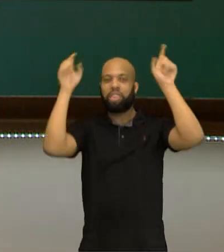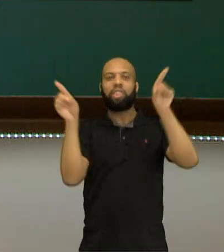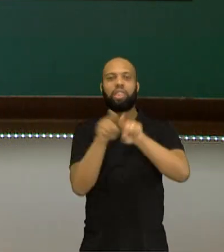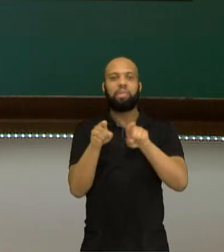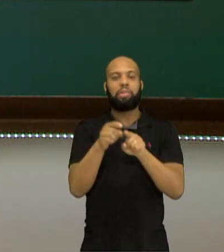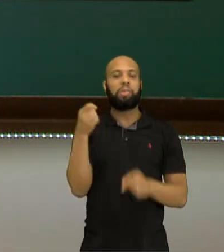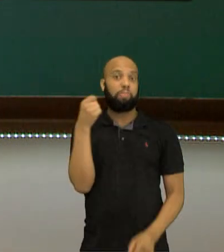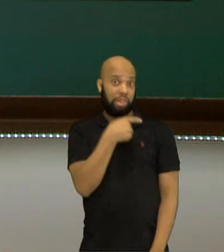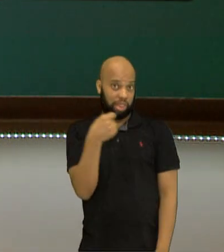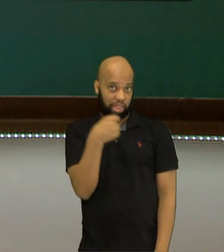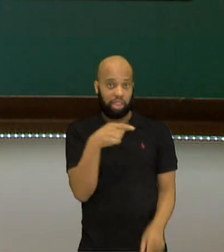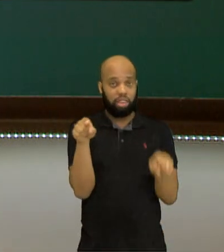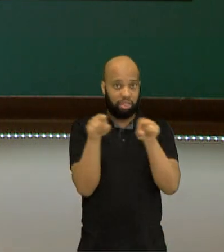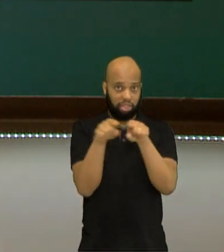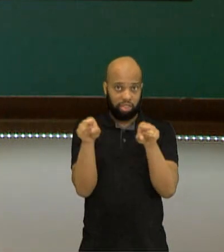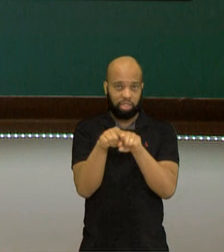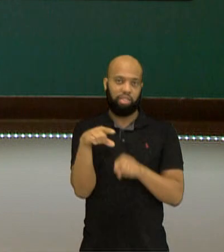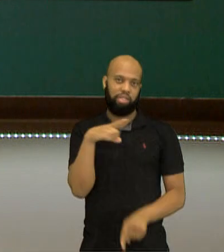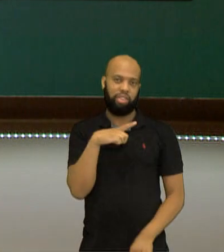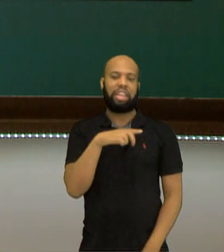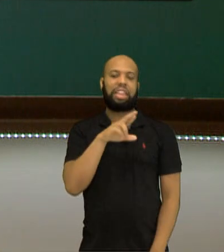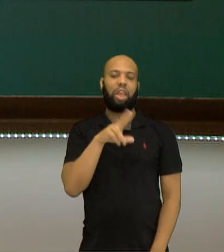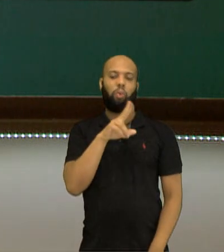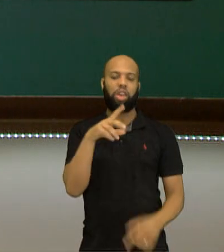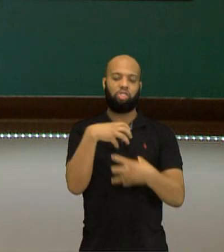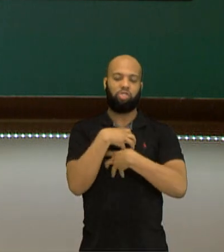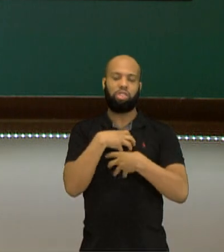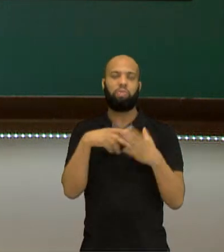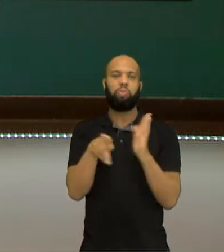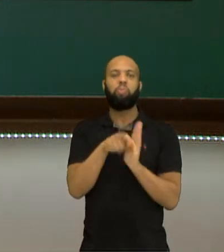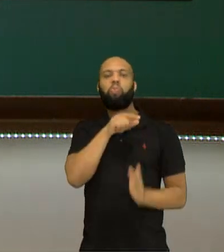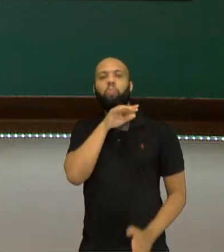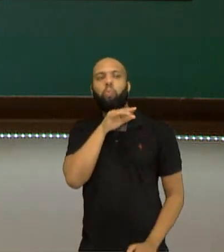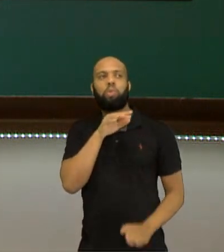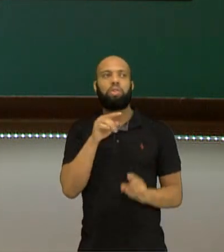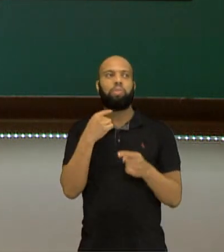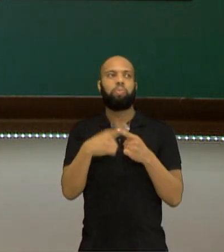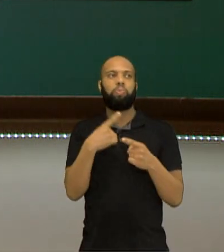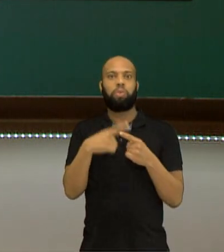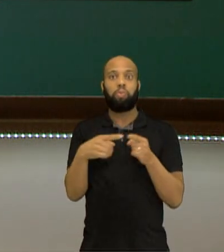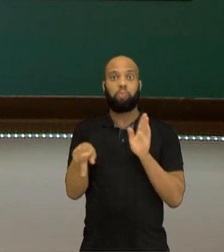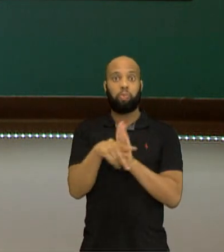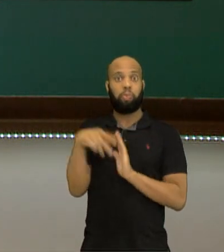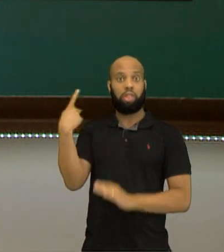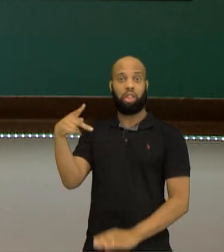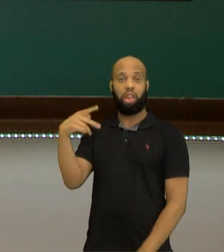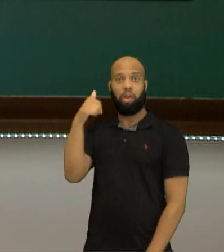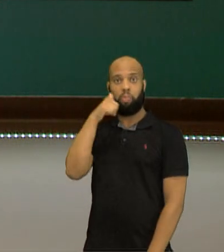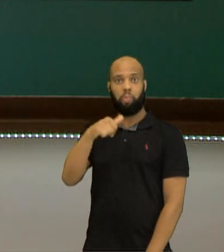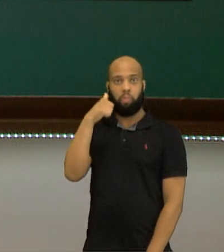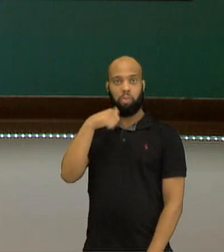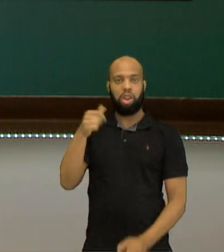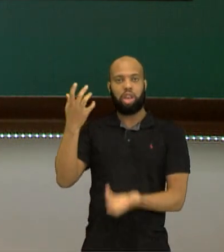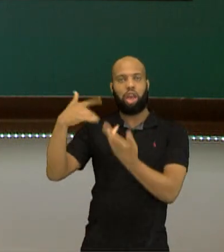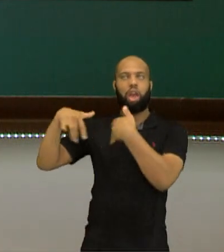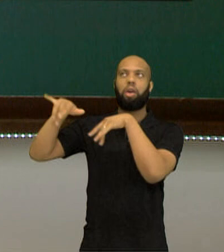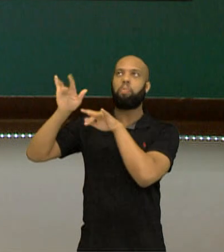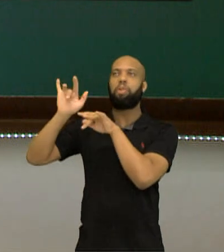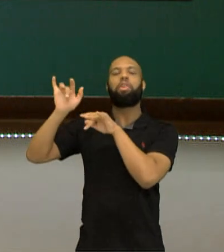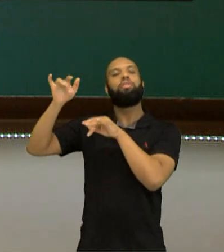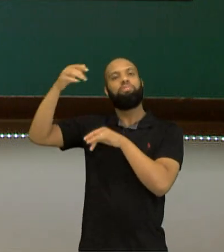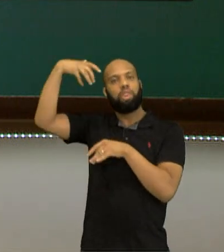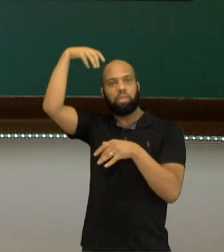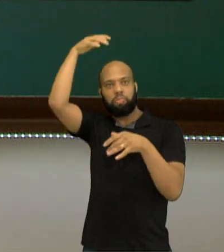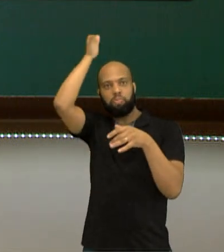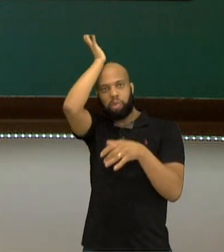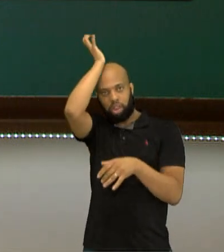piadas, não no sentido ruim, né, da Carmen Miranda em si, mas levado para o contexto da piada,